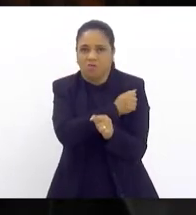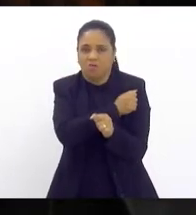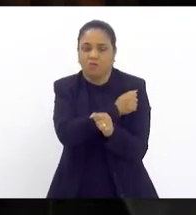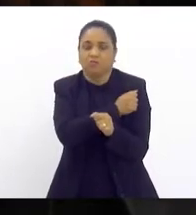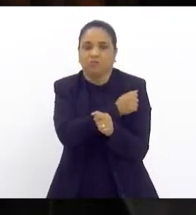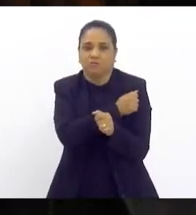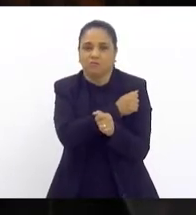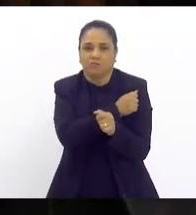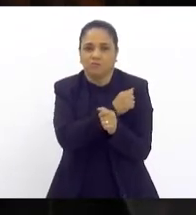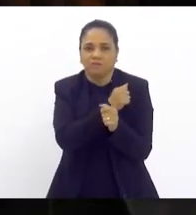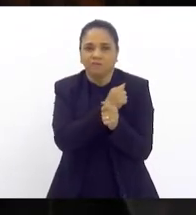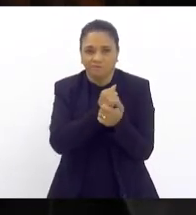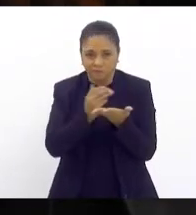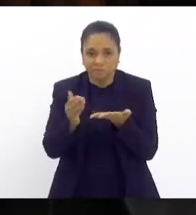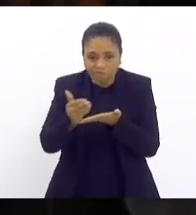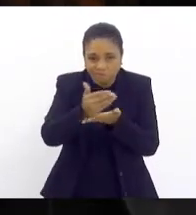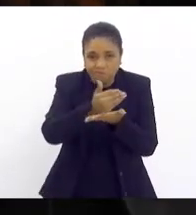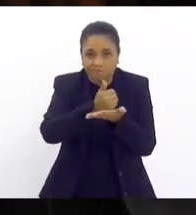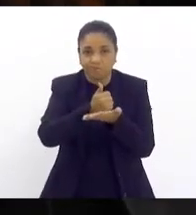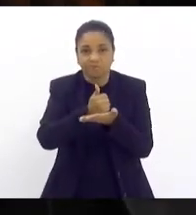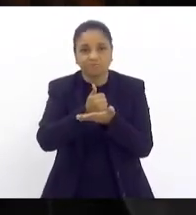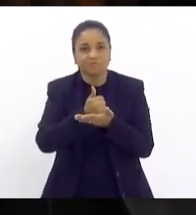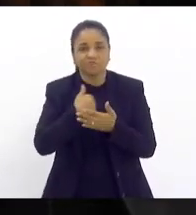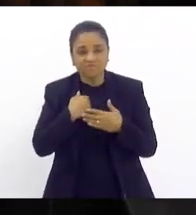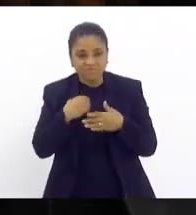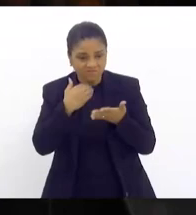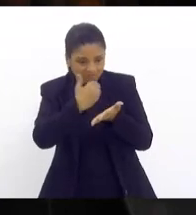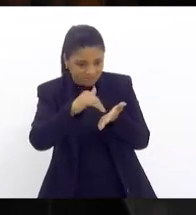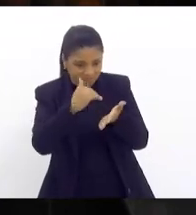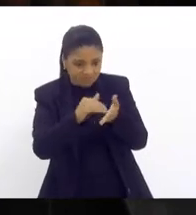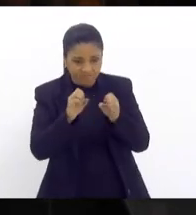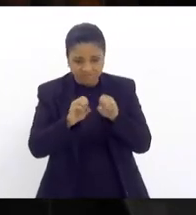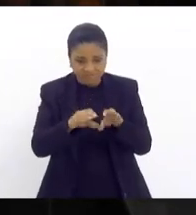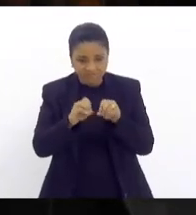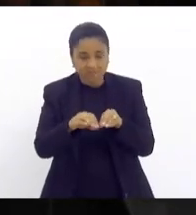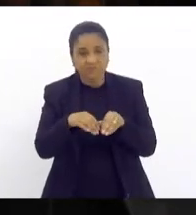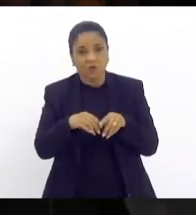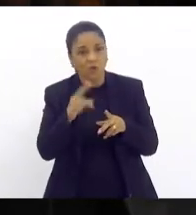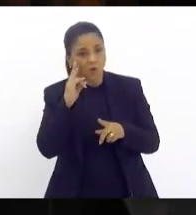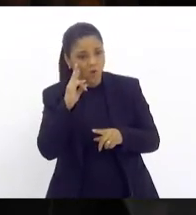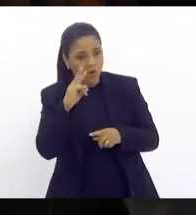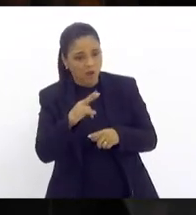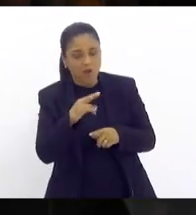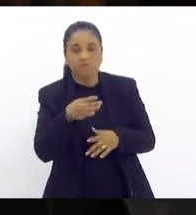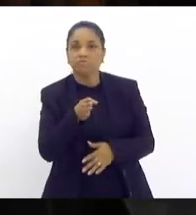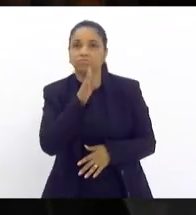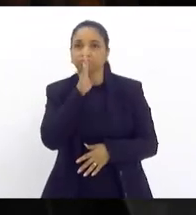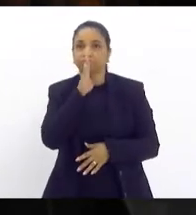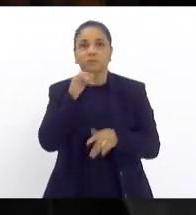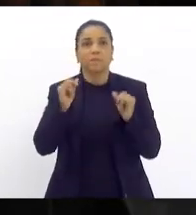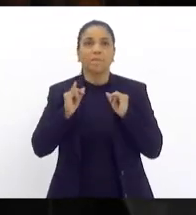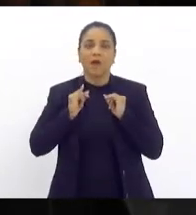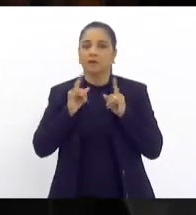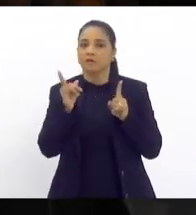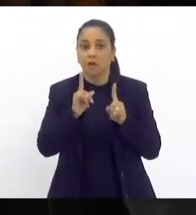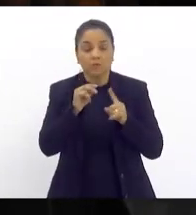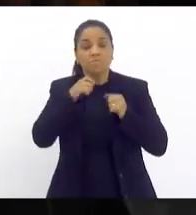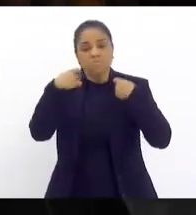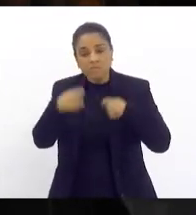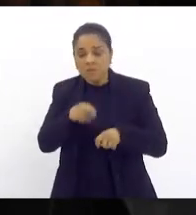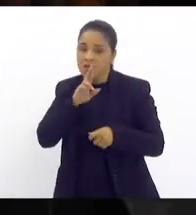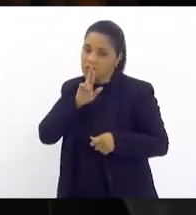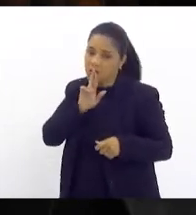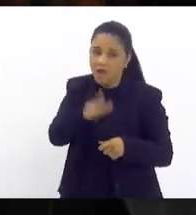a secretaria de educação não pode ficar olhando passivamente para isso tem que responder e hoje a resposta